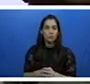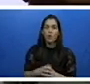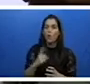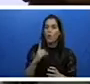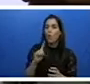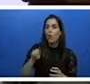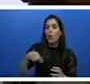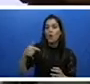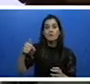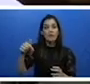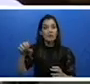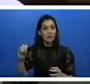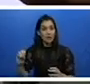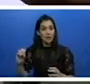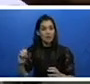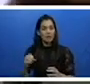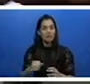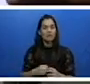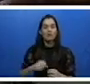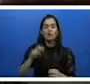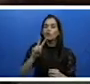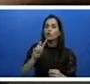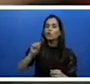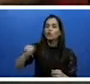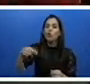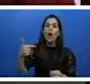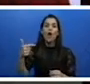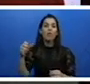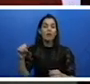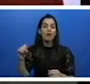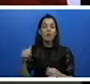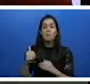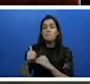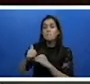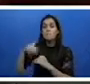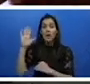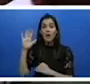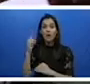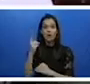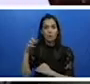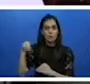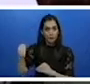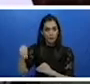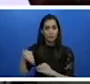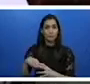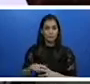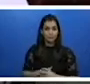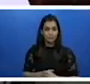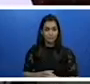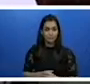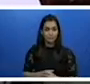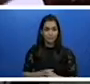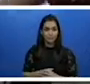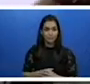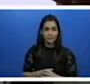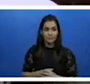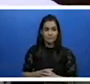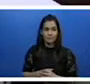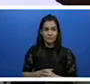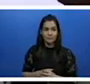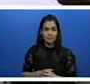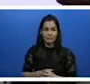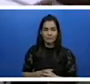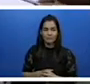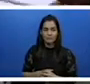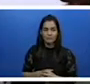1,70 e 2,10. Todas essas medidas são maiores que 1 metro. Olha lá, 1 inteiro mais um pouco,